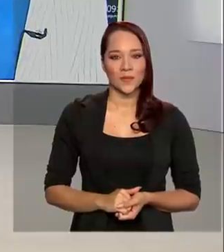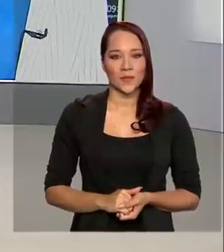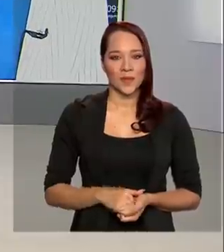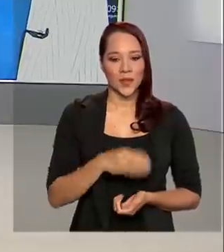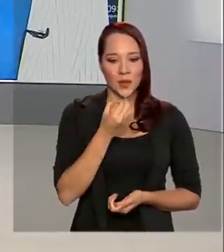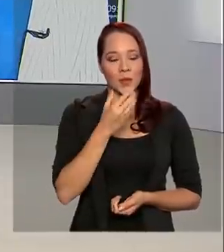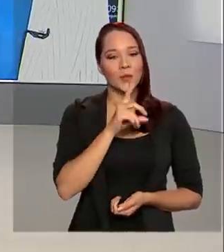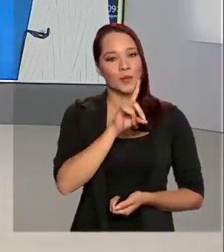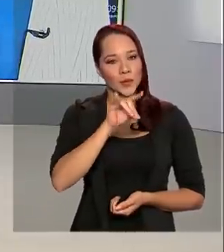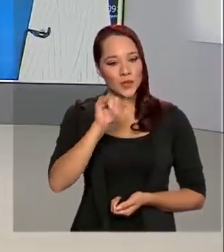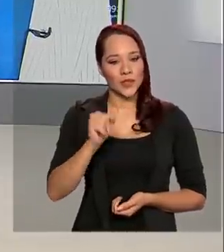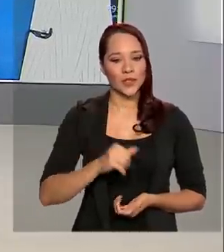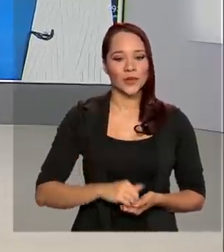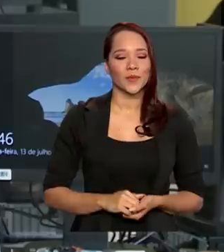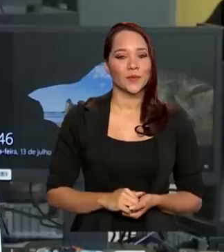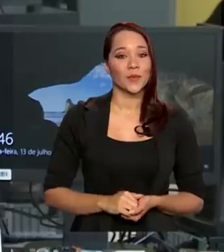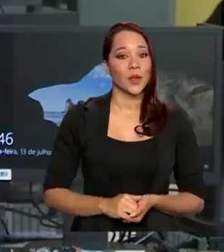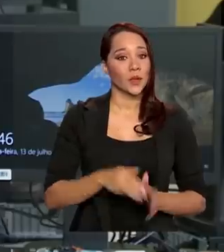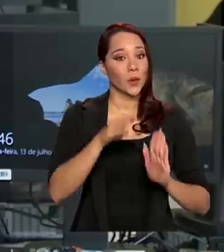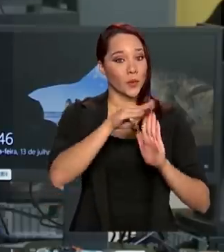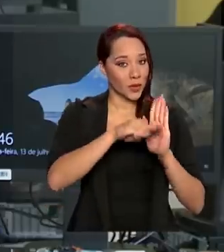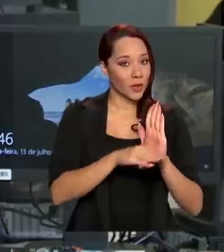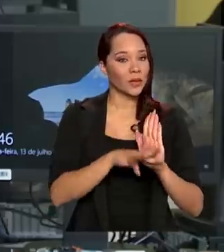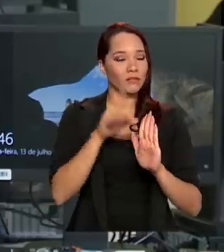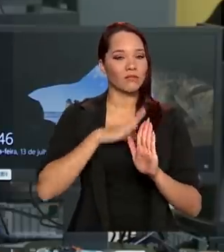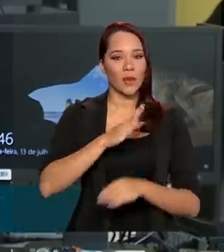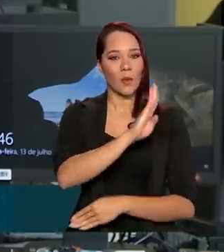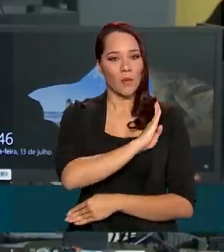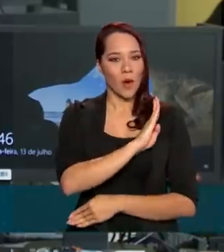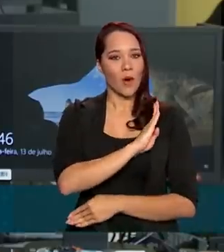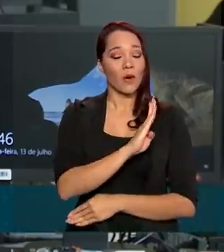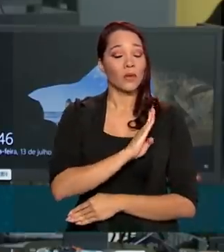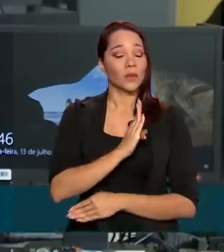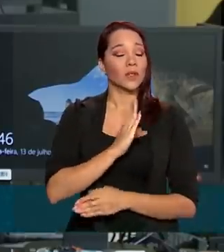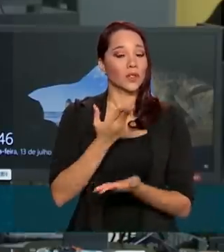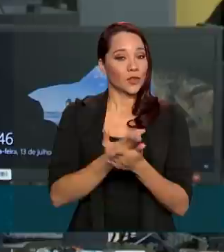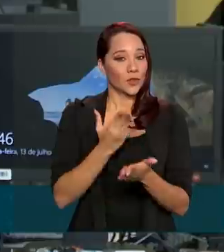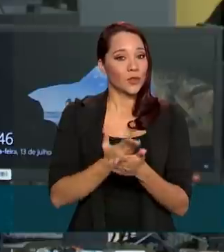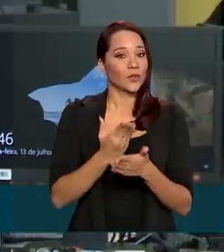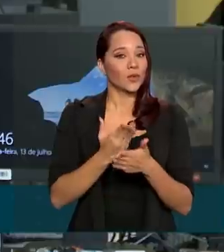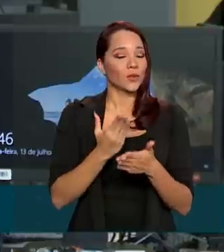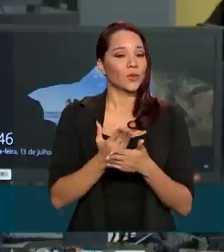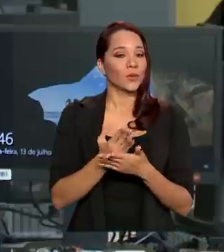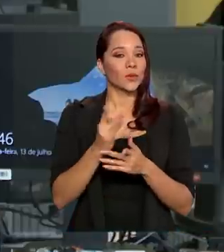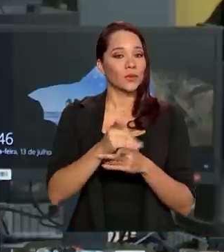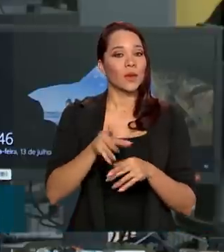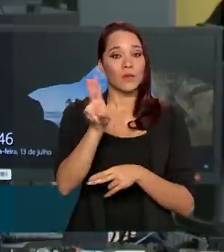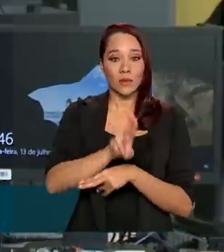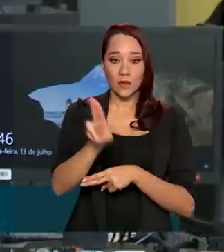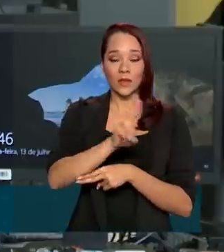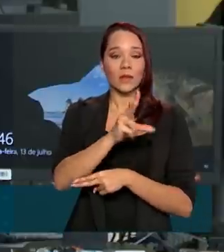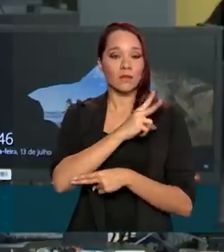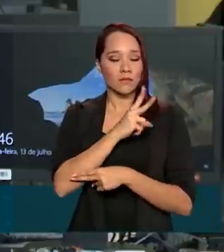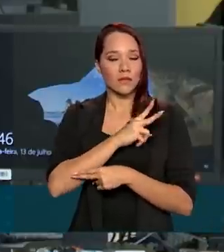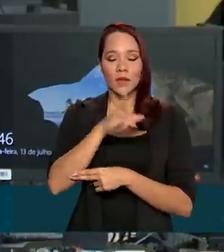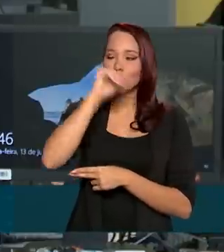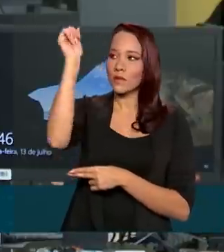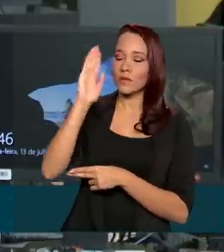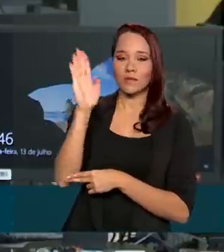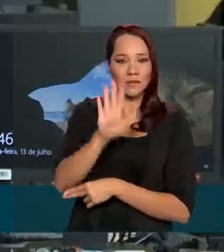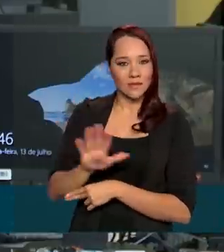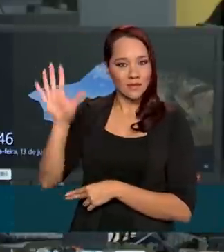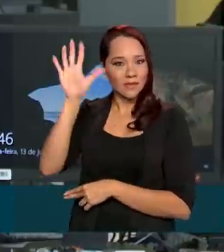Bom dia, Renata. O programa oferece bolsas de estudo integrais e parciais em universidades particulares de todo o